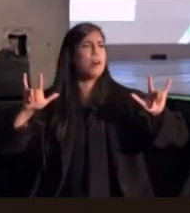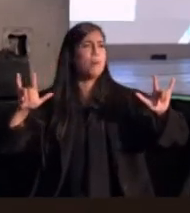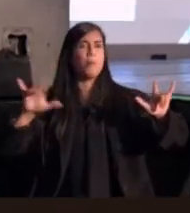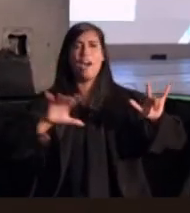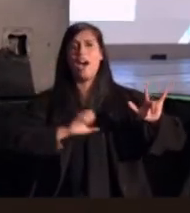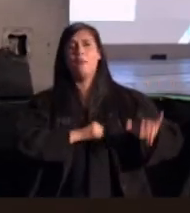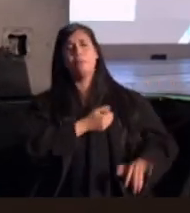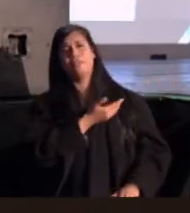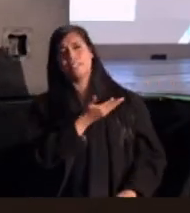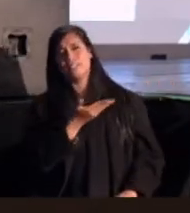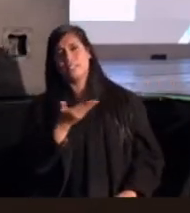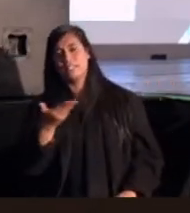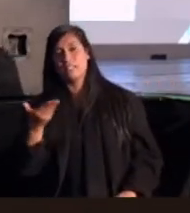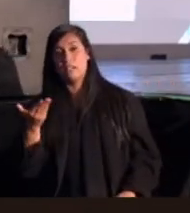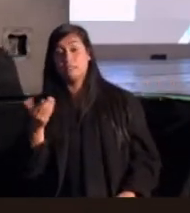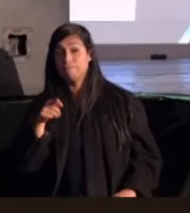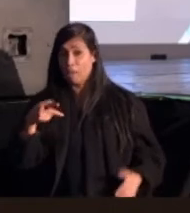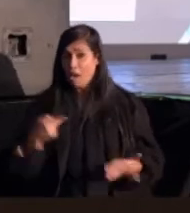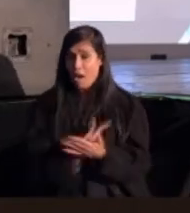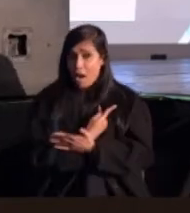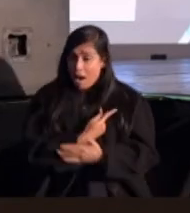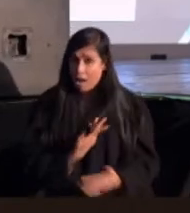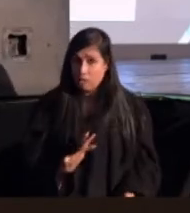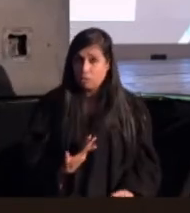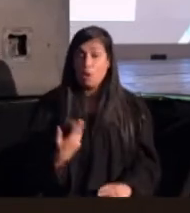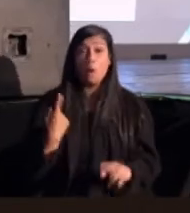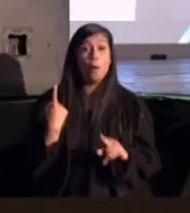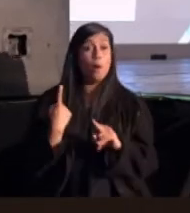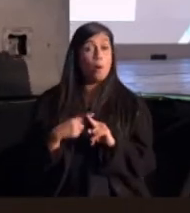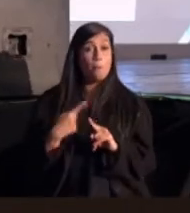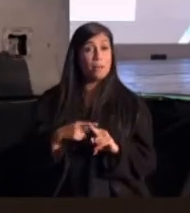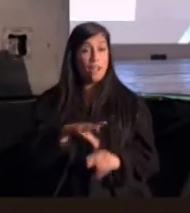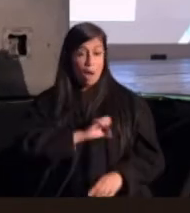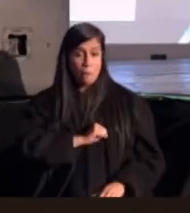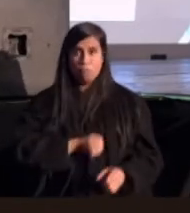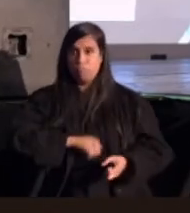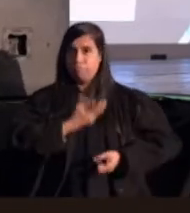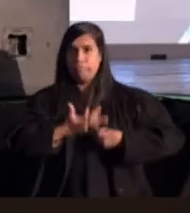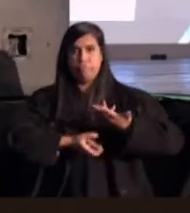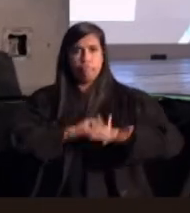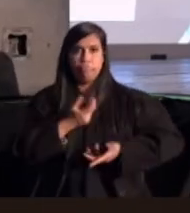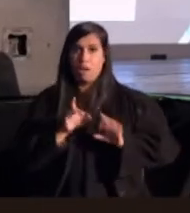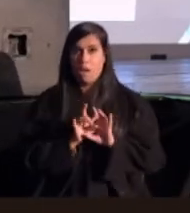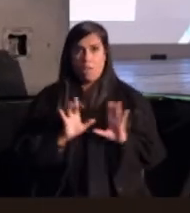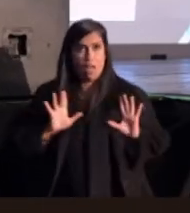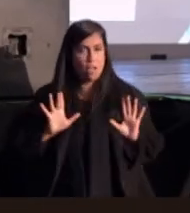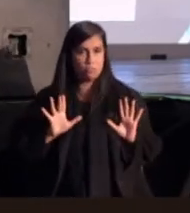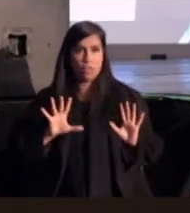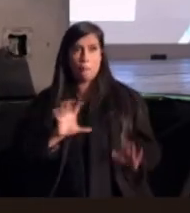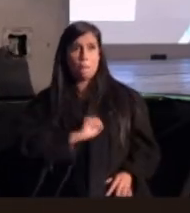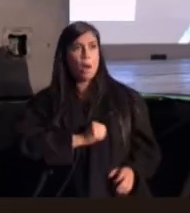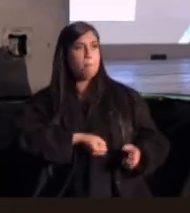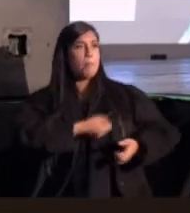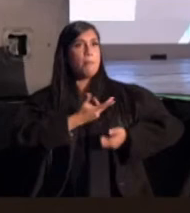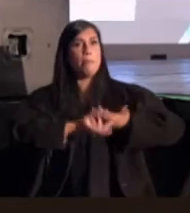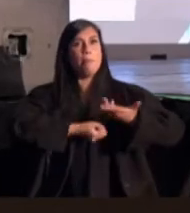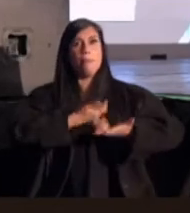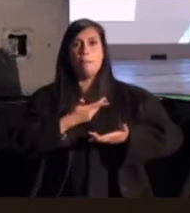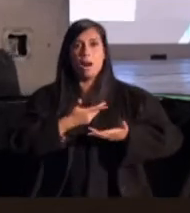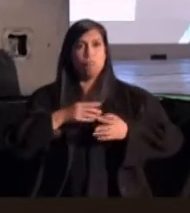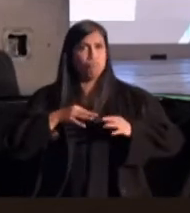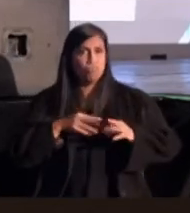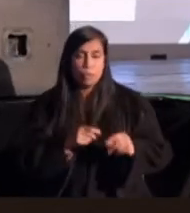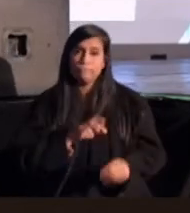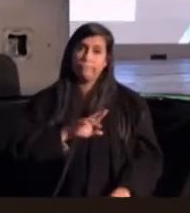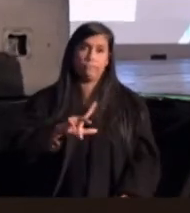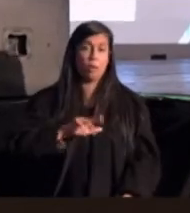outro. É porque isso implicaria justamente nessa impossibilidade de dar amor para todo mundo, porque tem